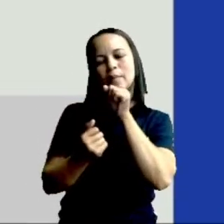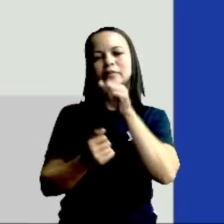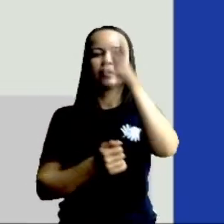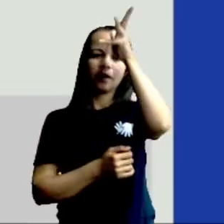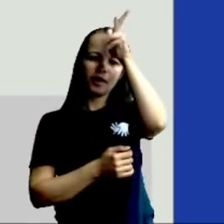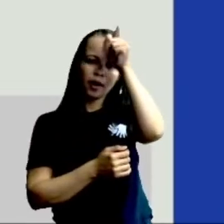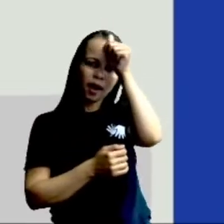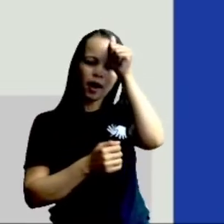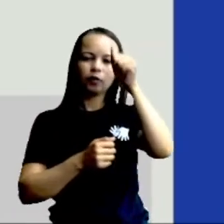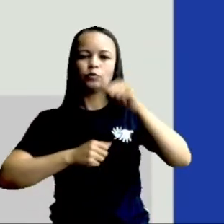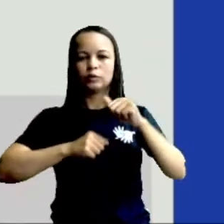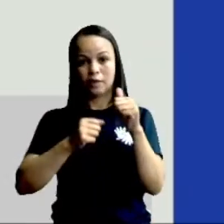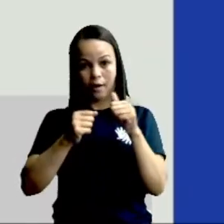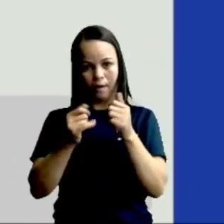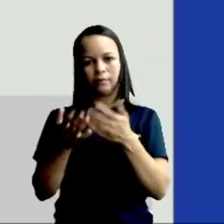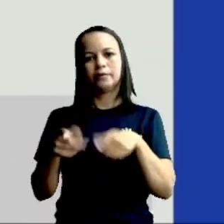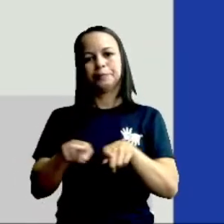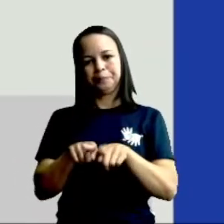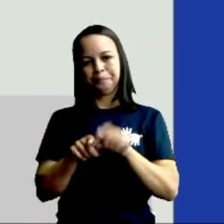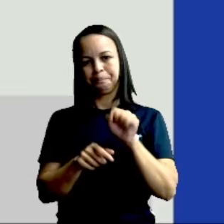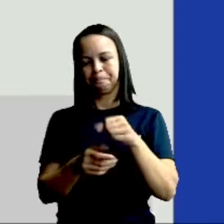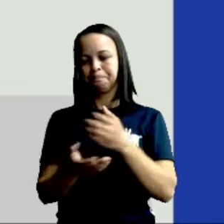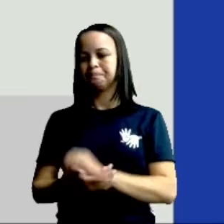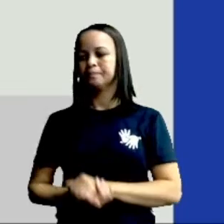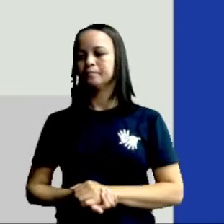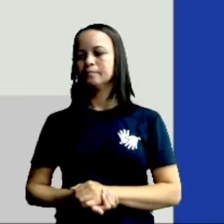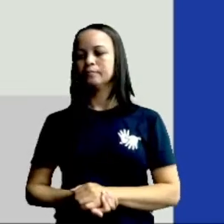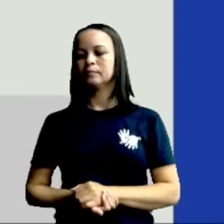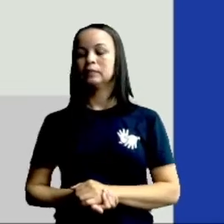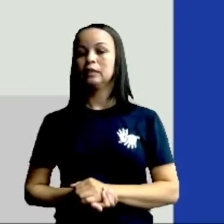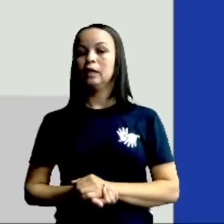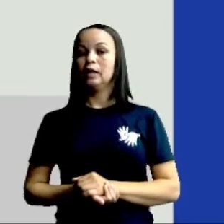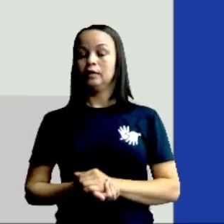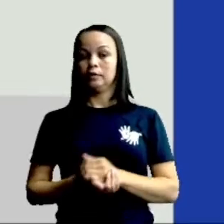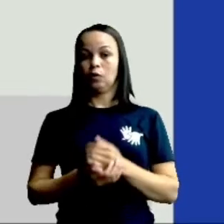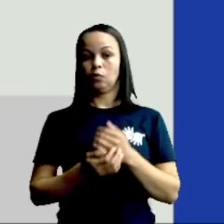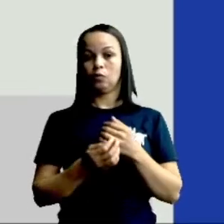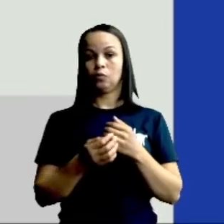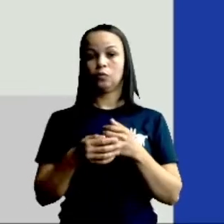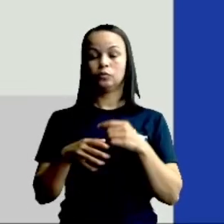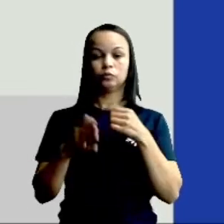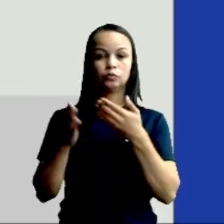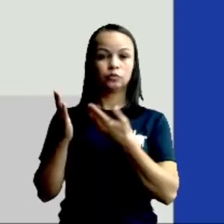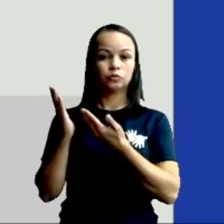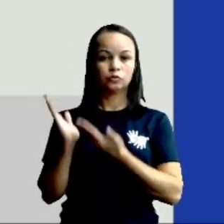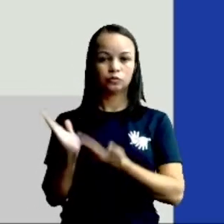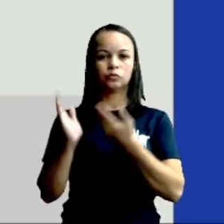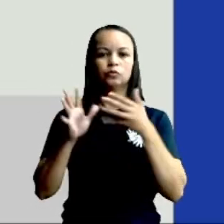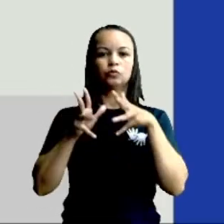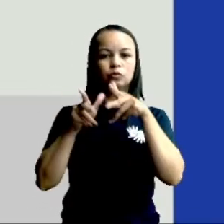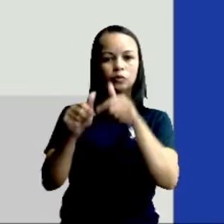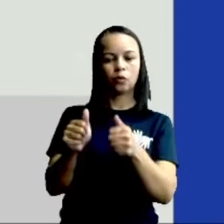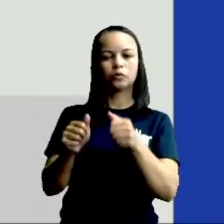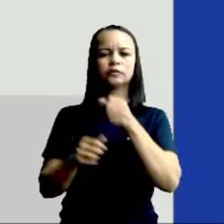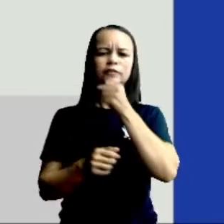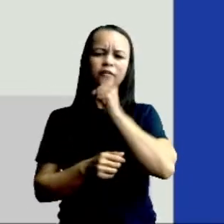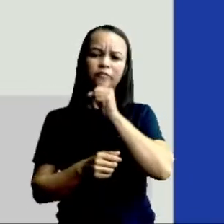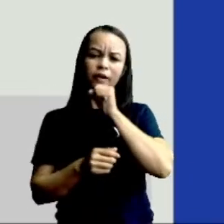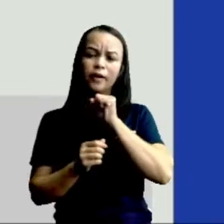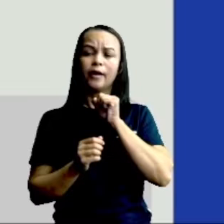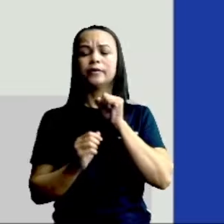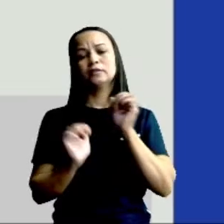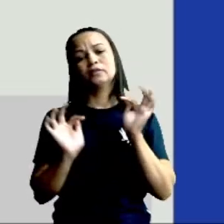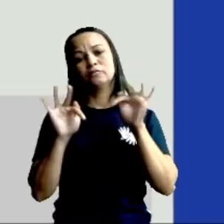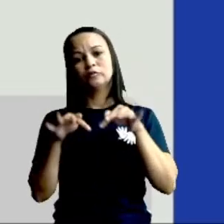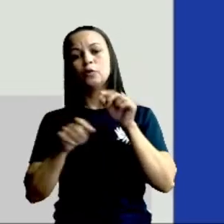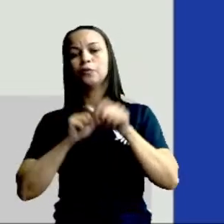e galinhas, isso mesmo. E aí todos eles também envelhecem e por último